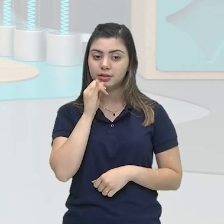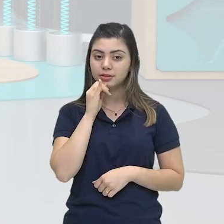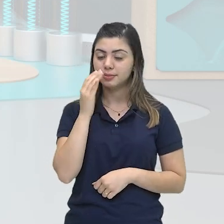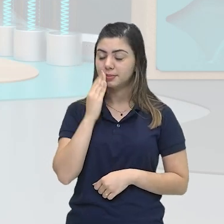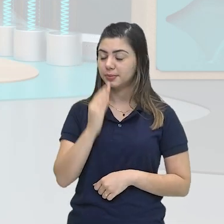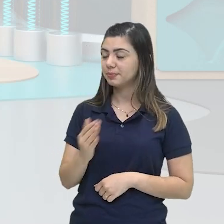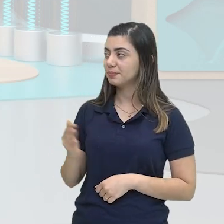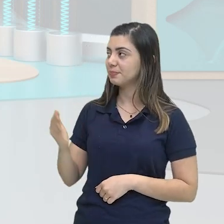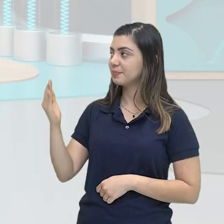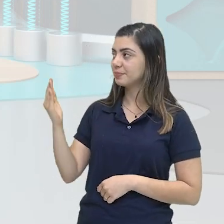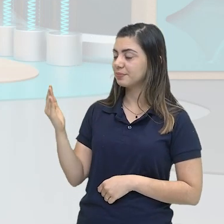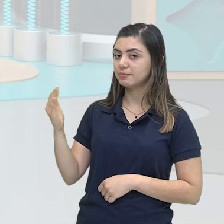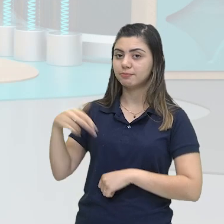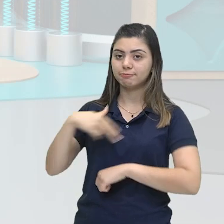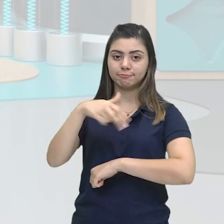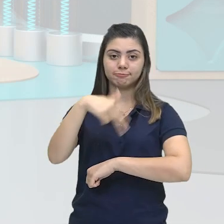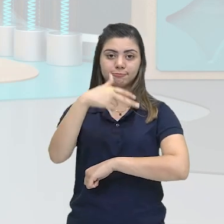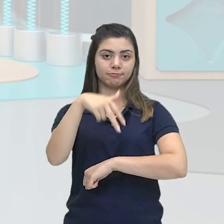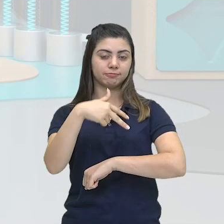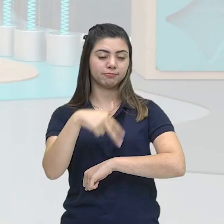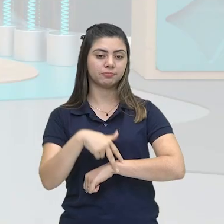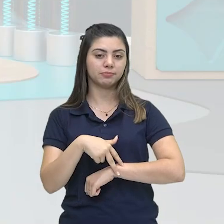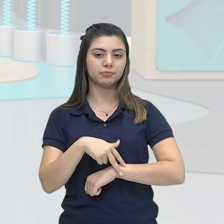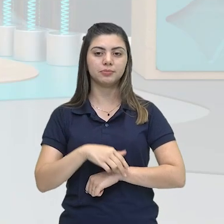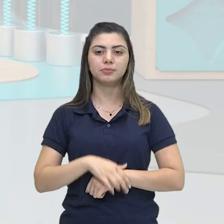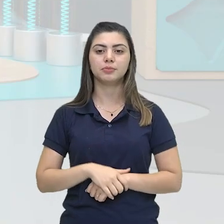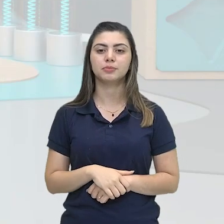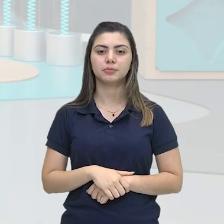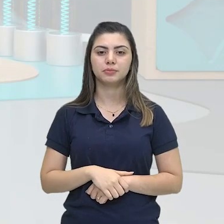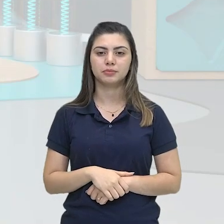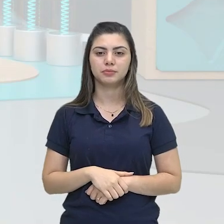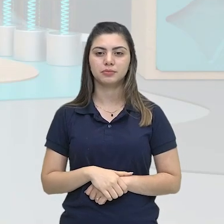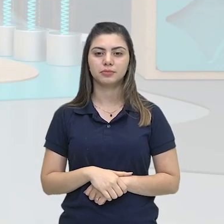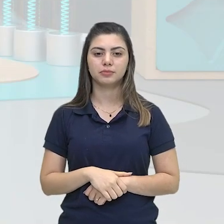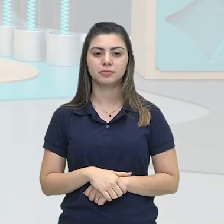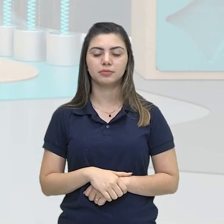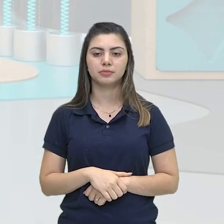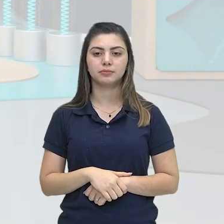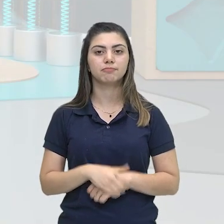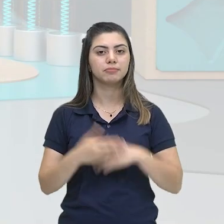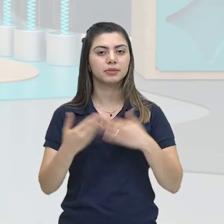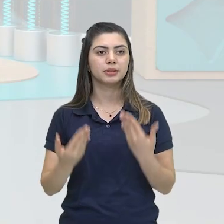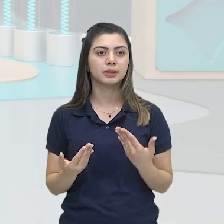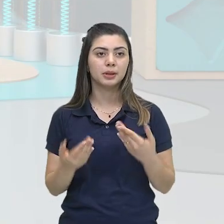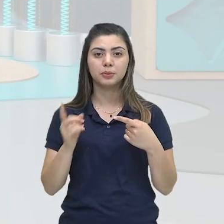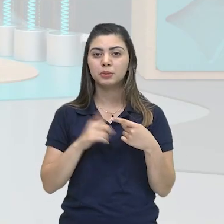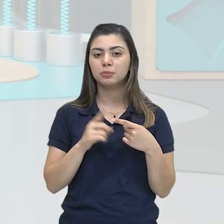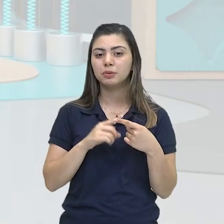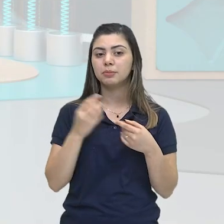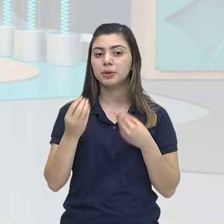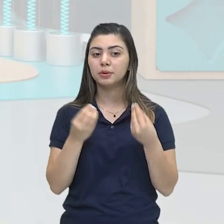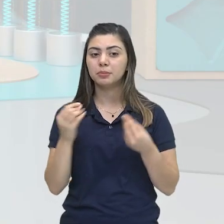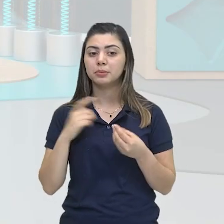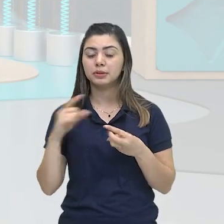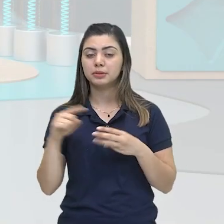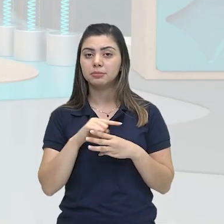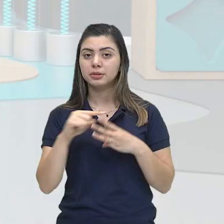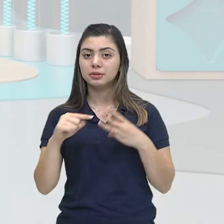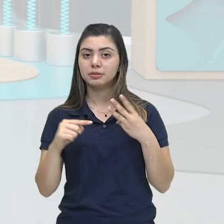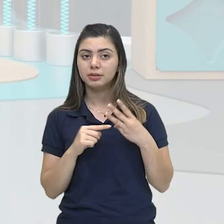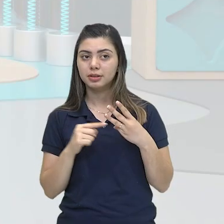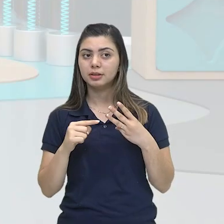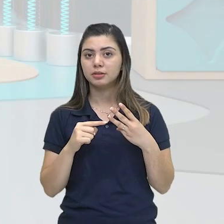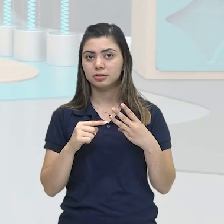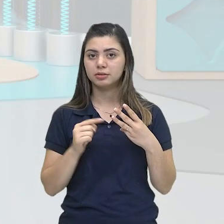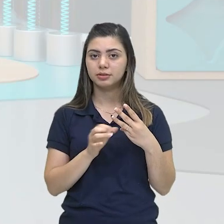pela ginástica acrobática. Observem que na ginástica acrobática, o que acontece? Nós temos 3 ginastas,